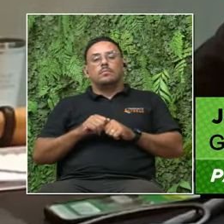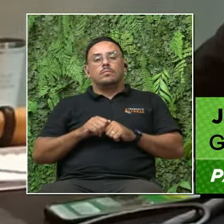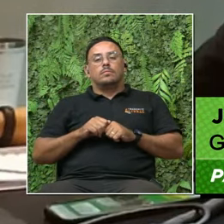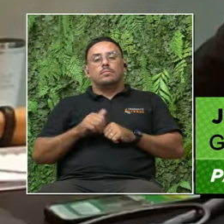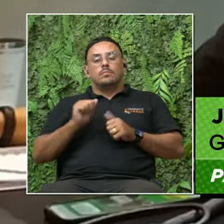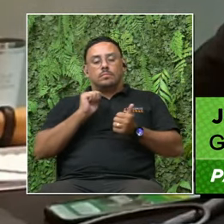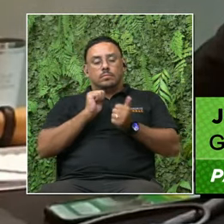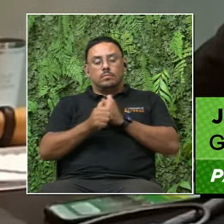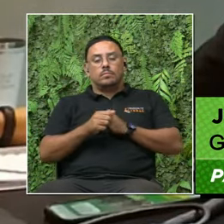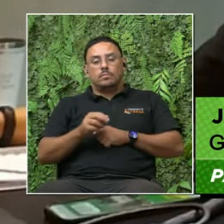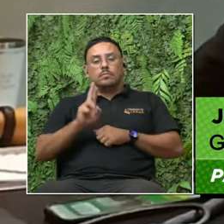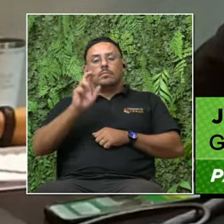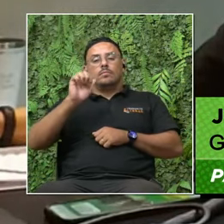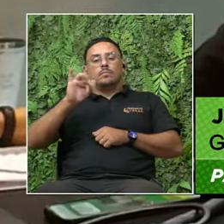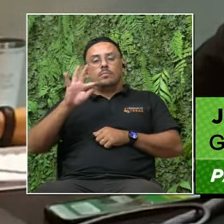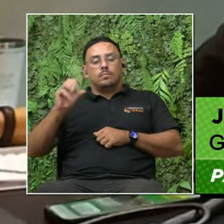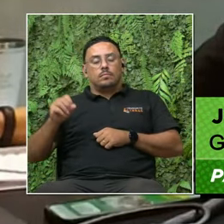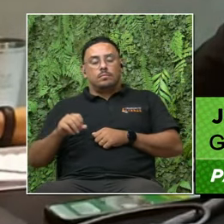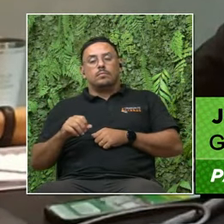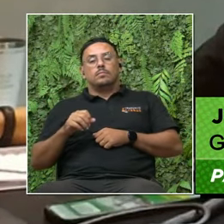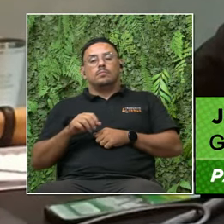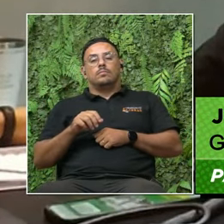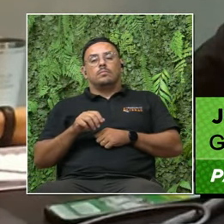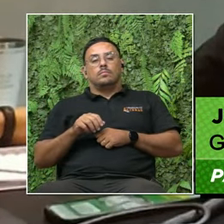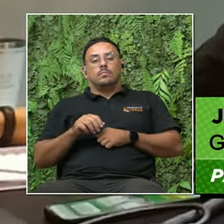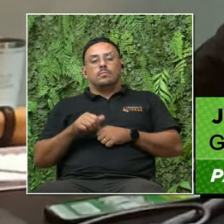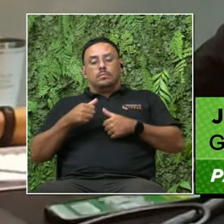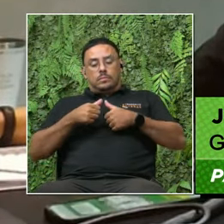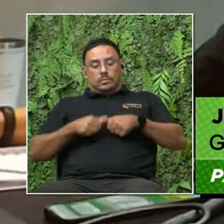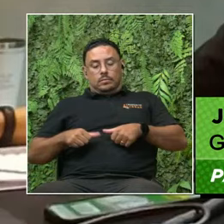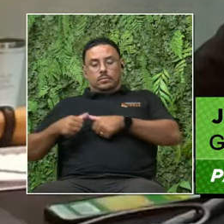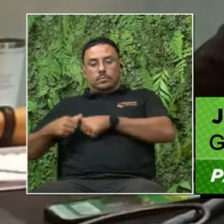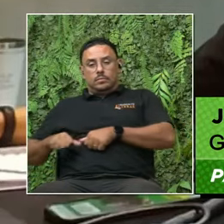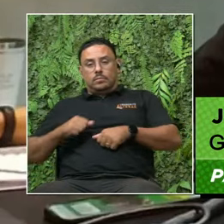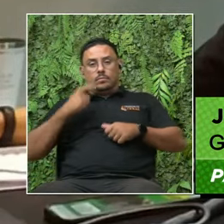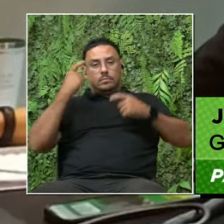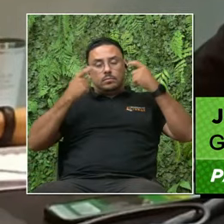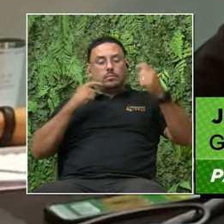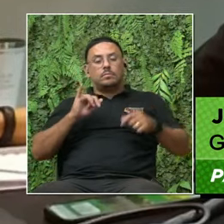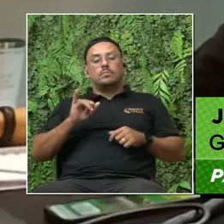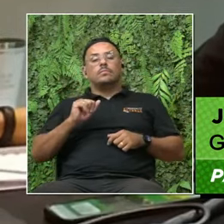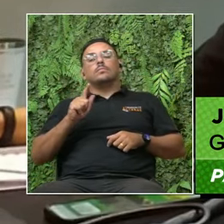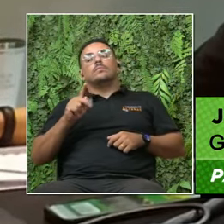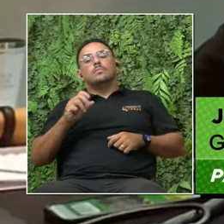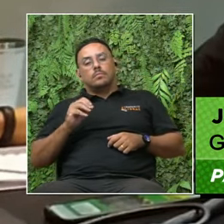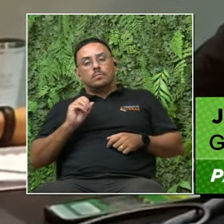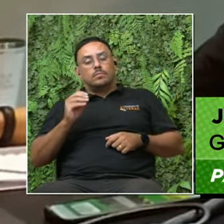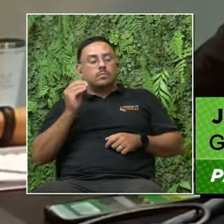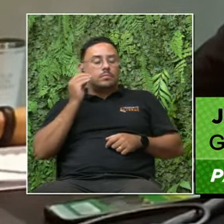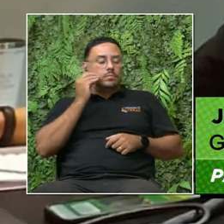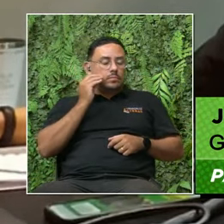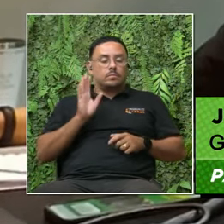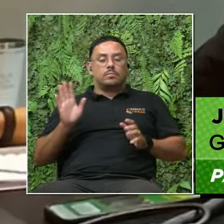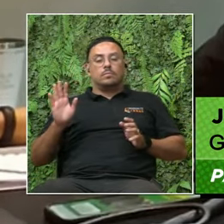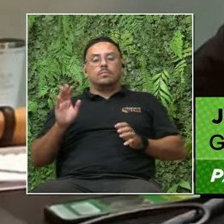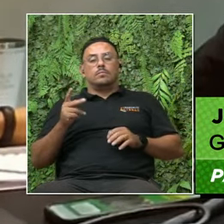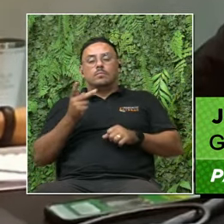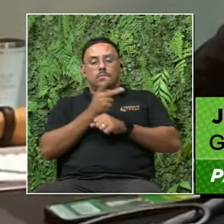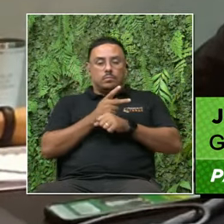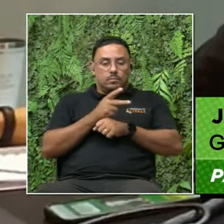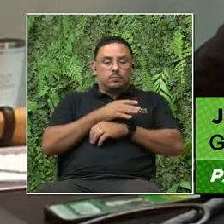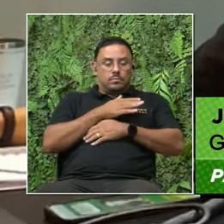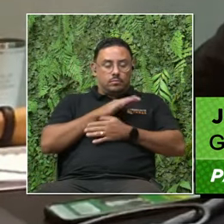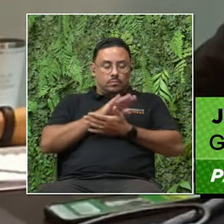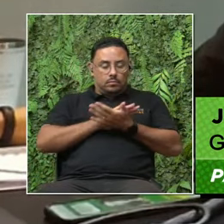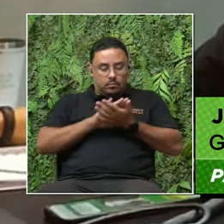e zagueiro me parece ser uma preocupação dele mas eu acho que o Igor Rabelo pode ser mais testado não deve est arrumando nada no